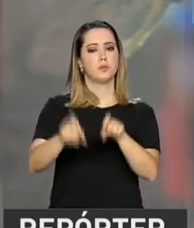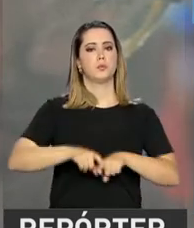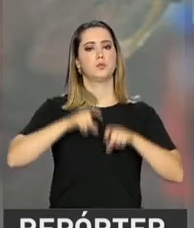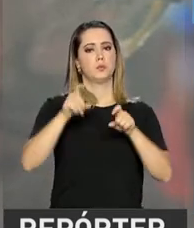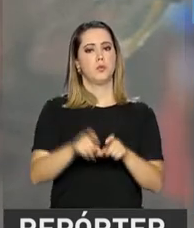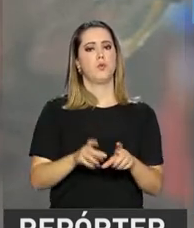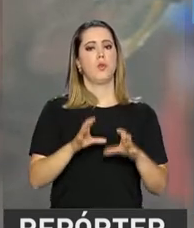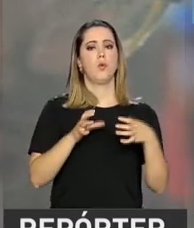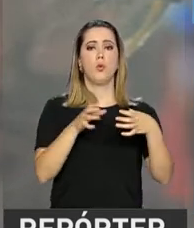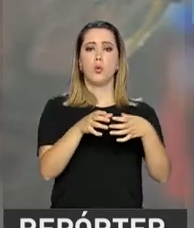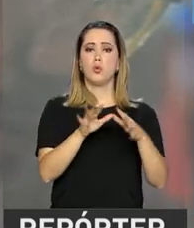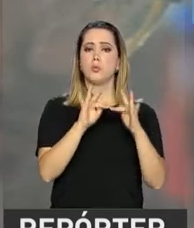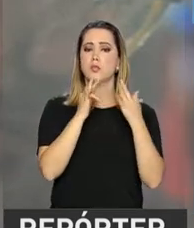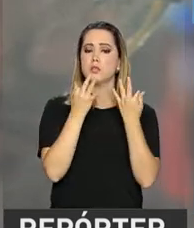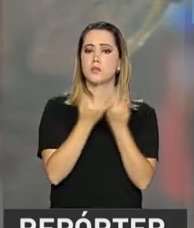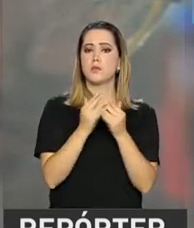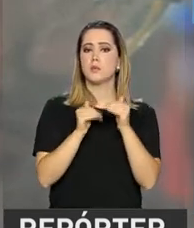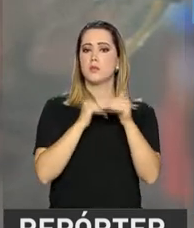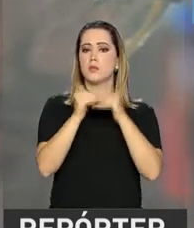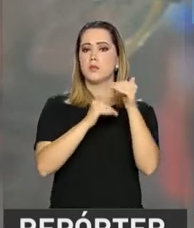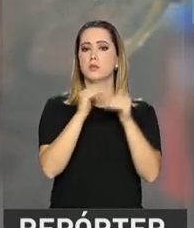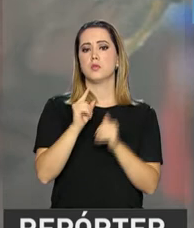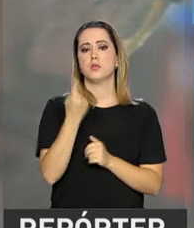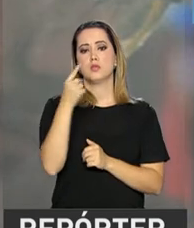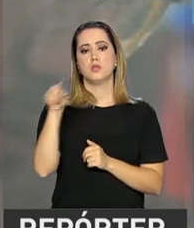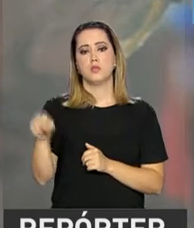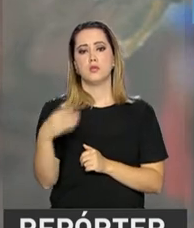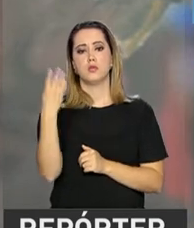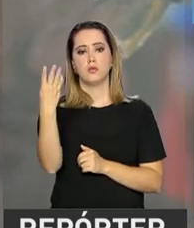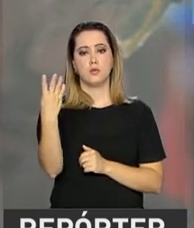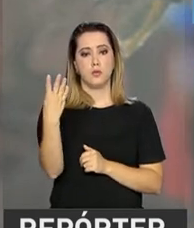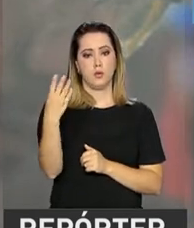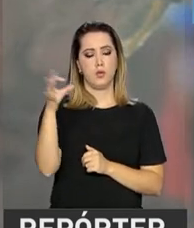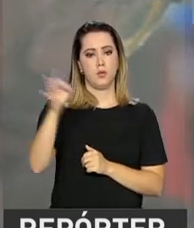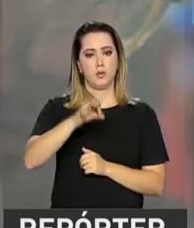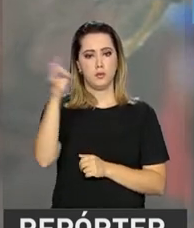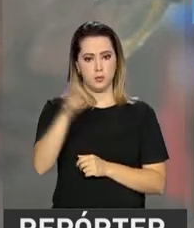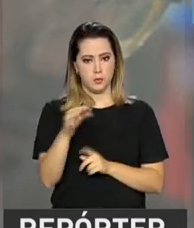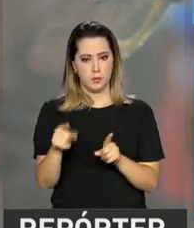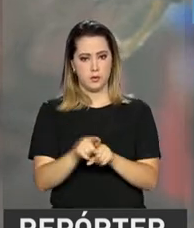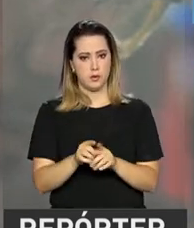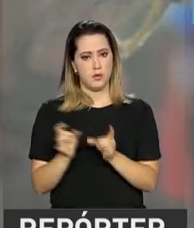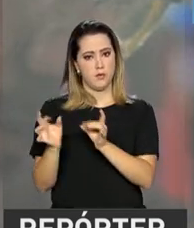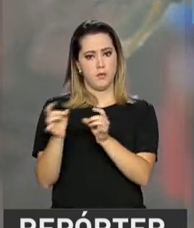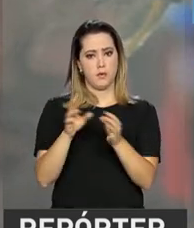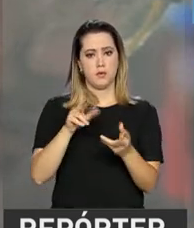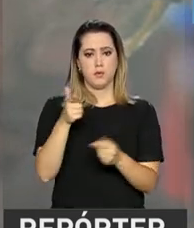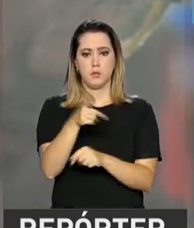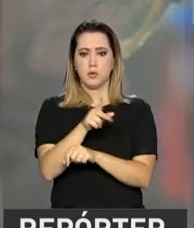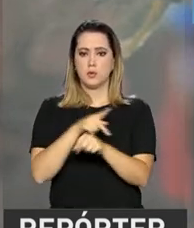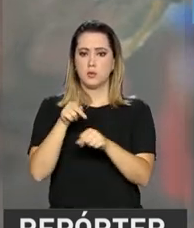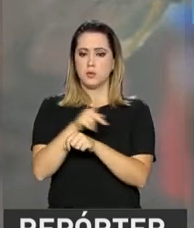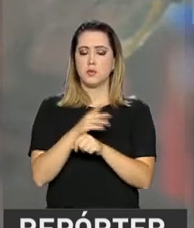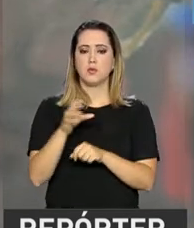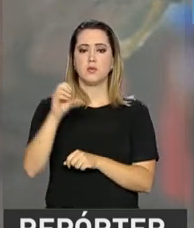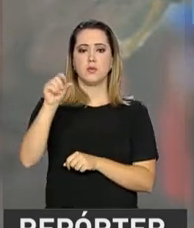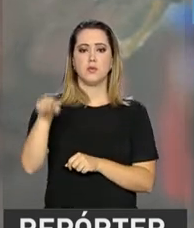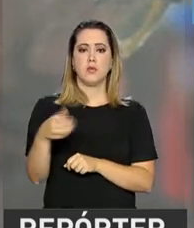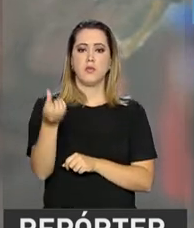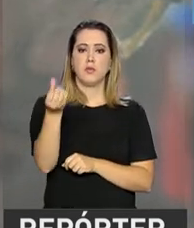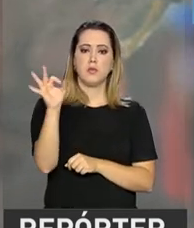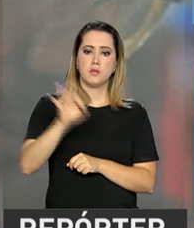projeção é de 11 dentro de 1,4 por cento exportações e importações crescem 9,6 por cento